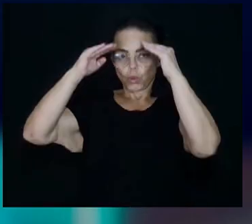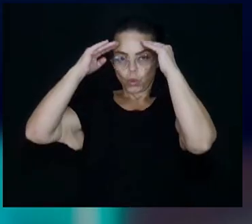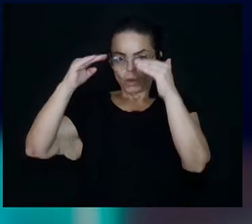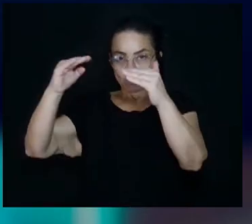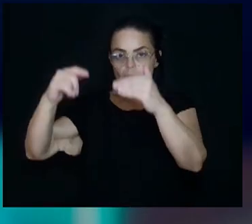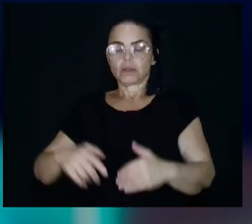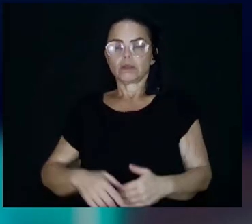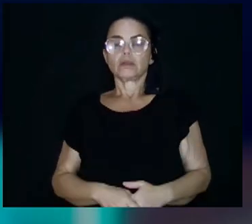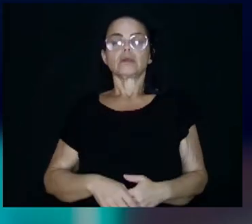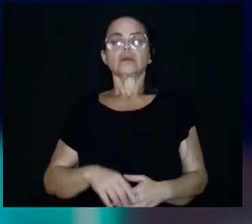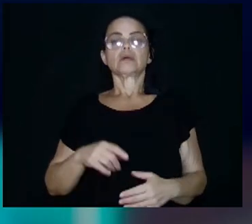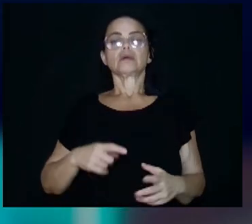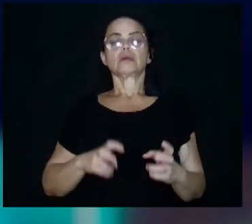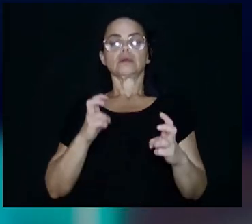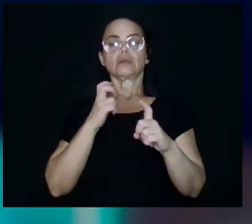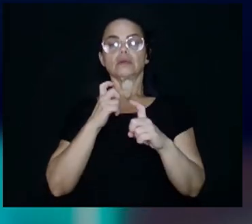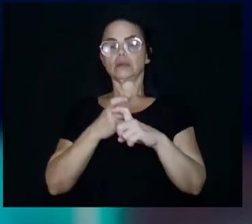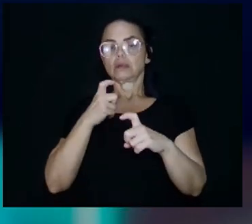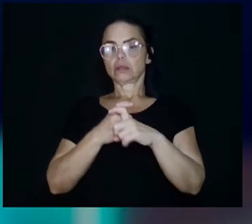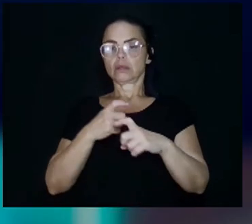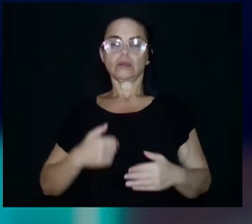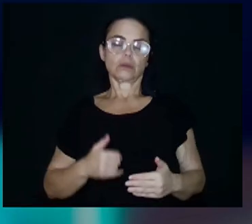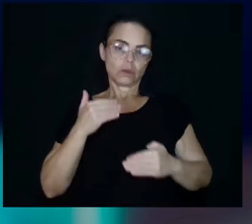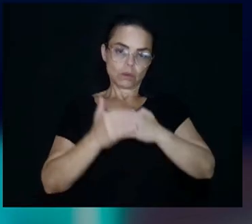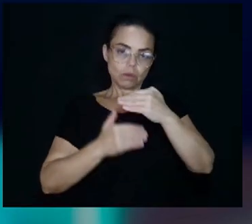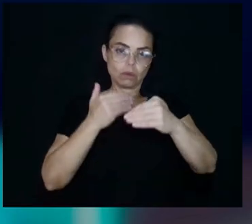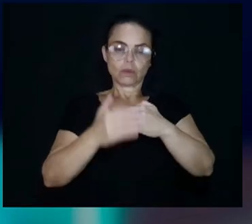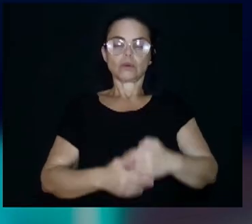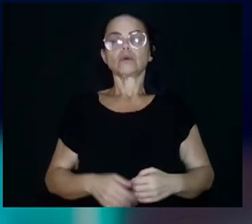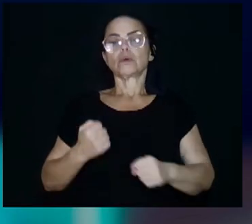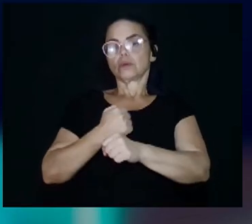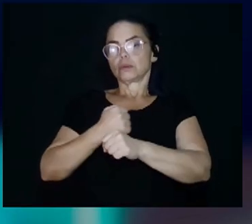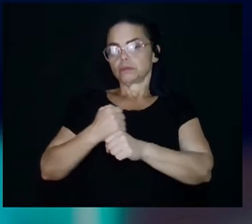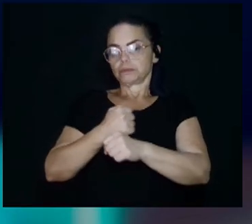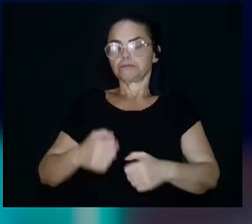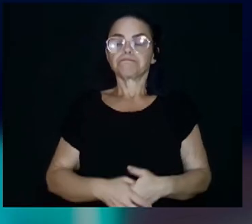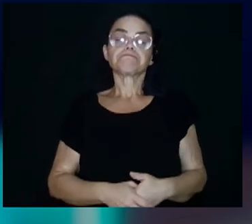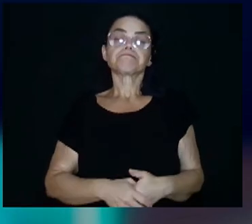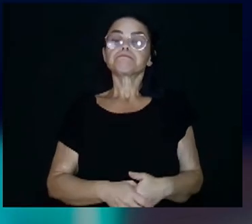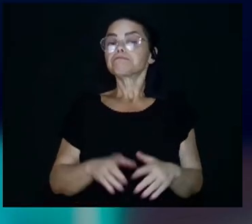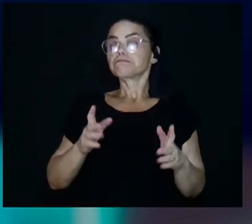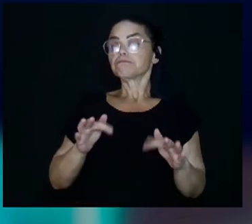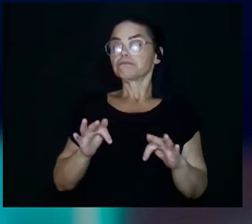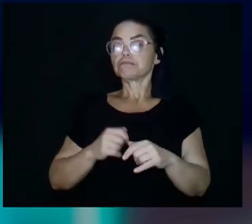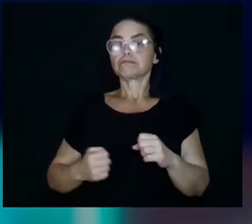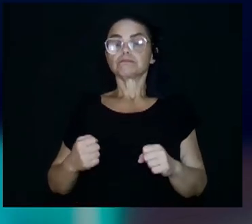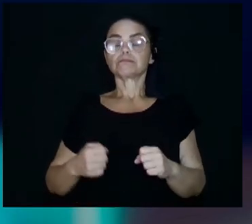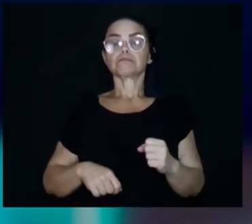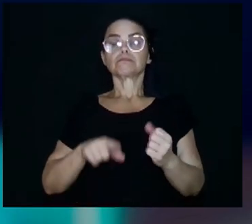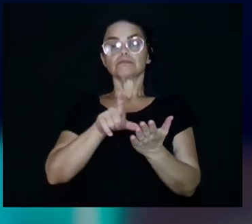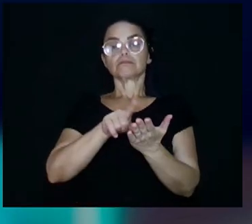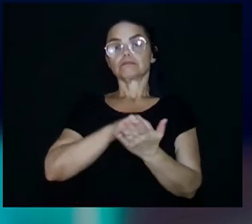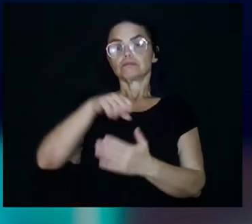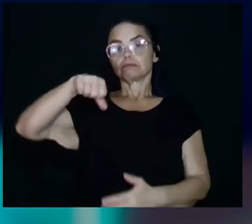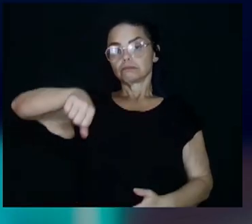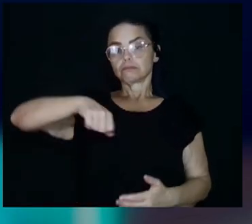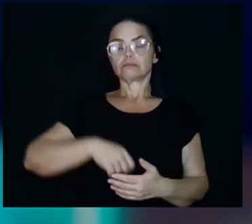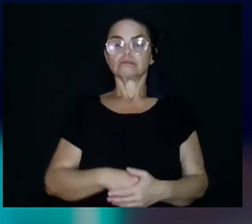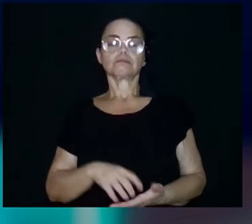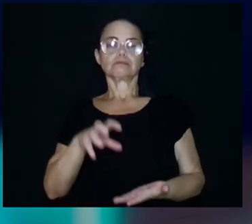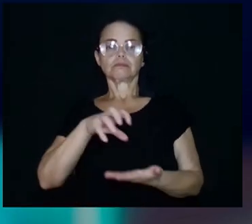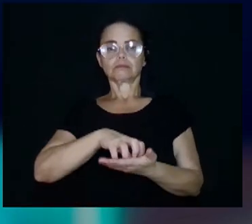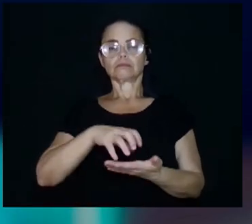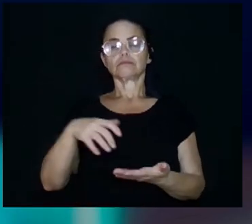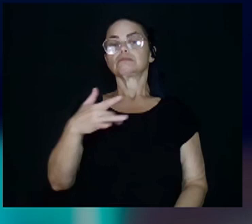no caput no decorrer do restante do ano. E, finalmente, artigo 9º, as unidades públicas de educação básica e de saúde